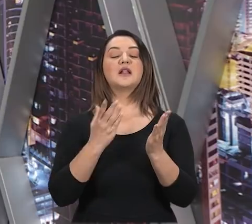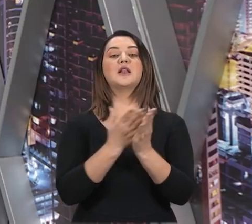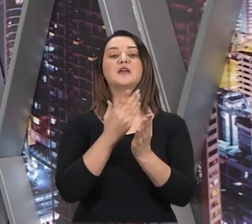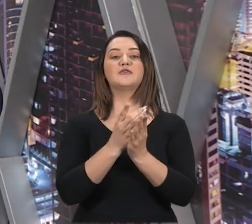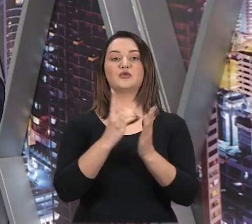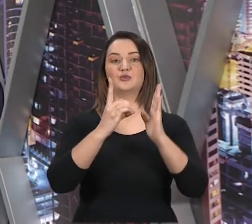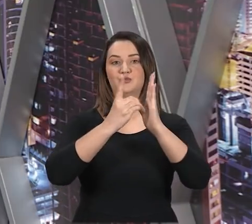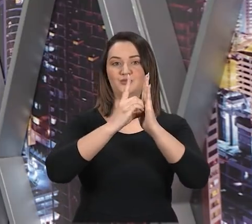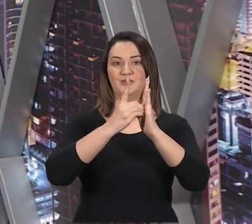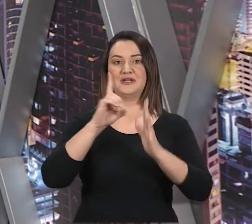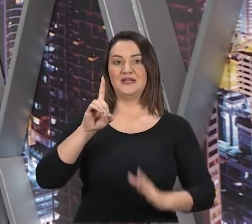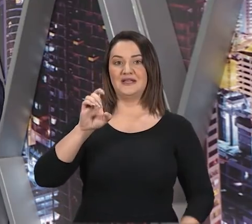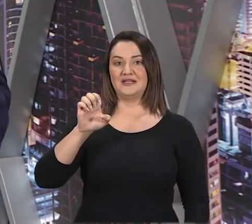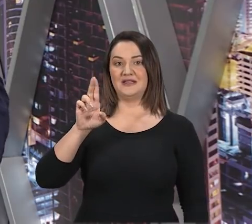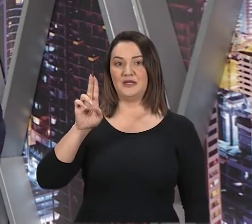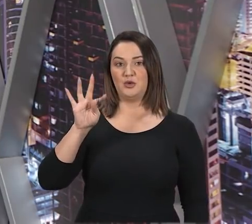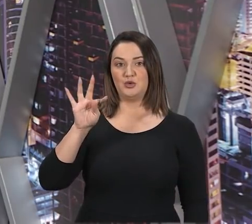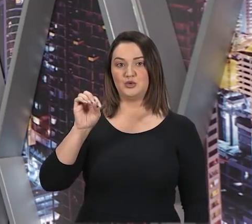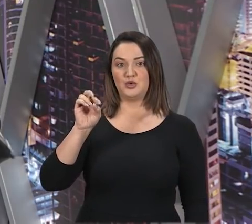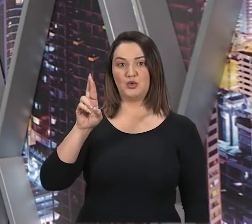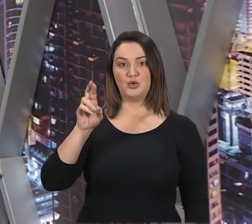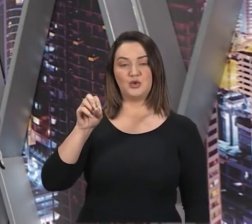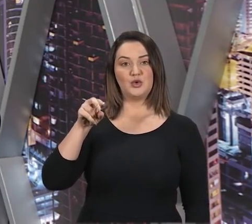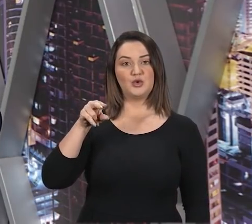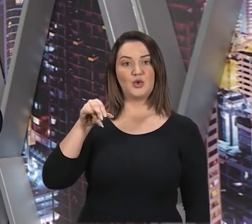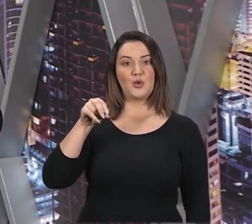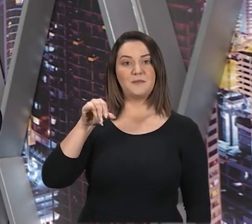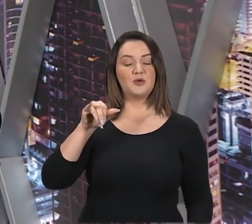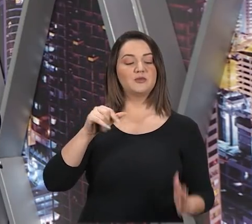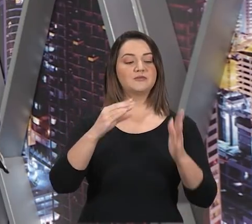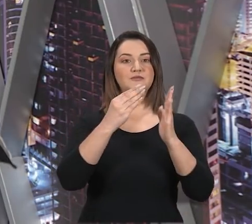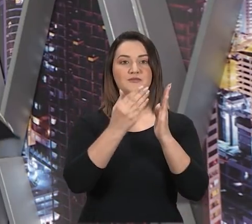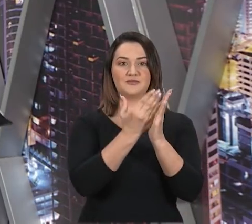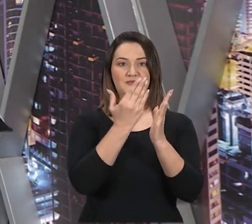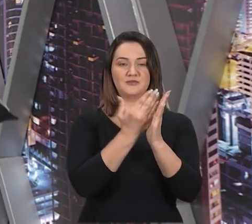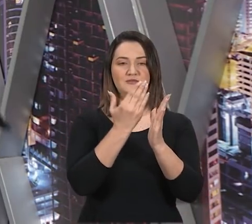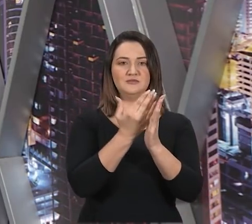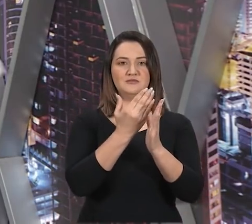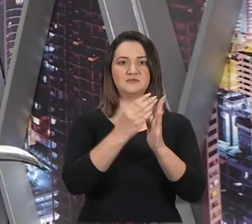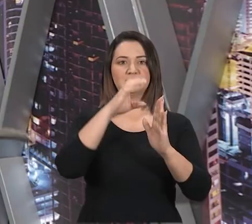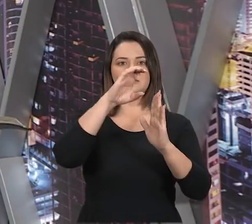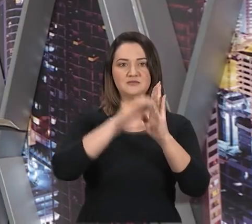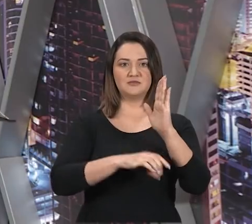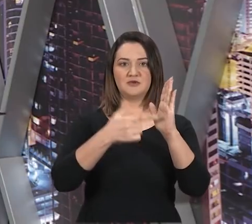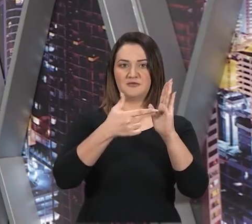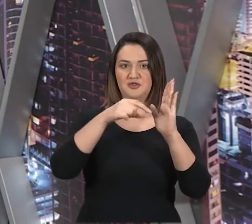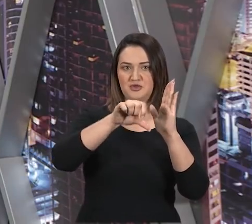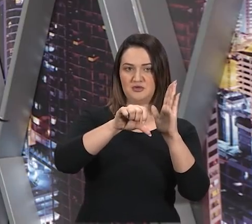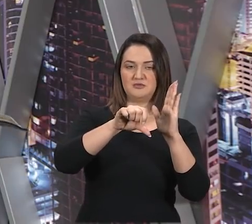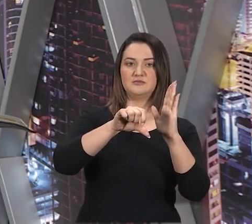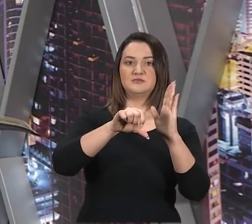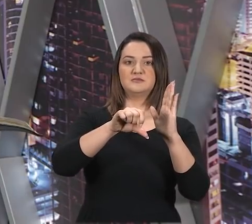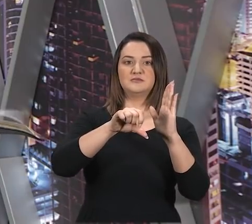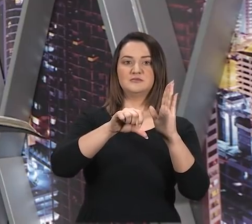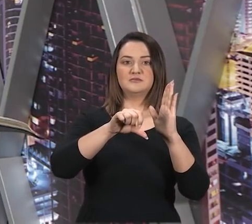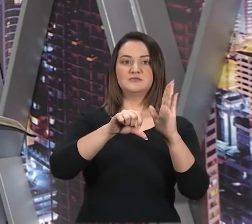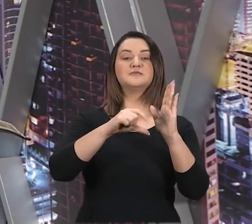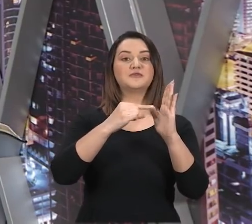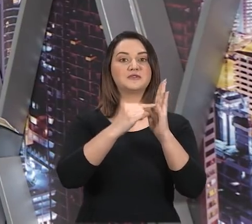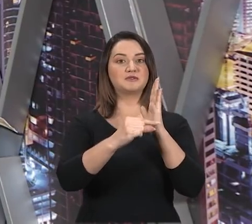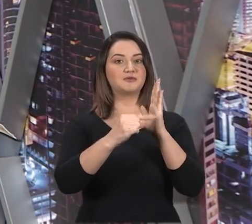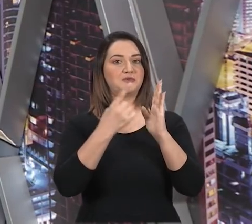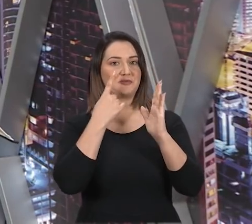de Deuteronômio, no capítulo 29 e no versículo 29. Olha só que texto